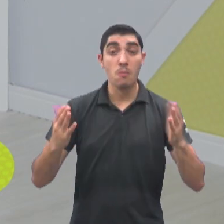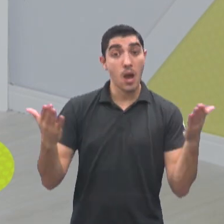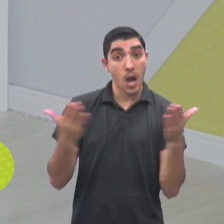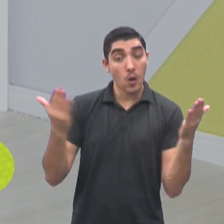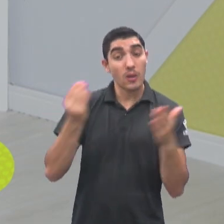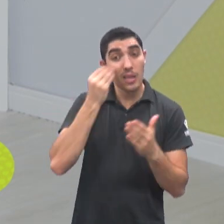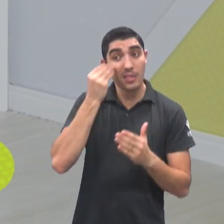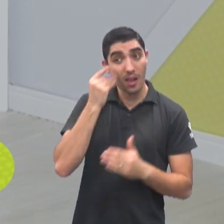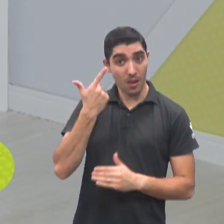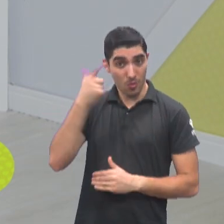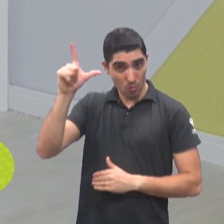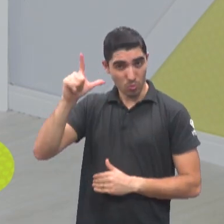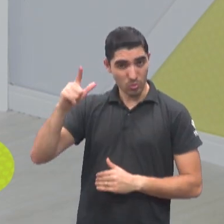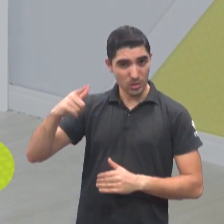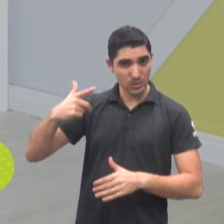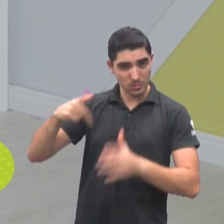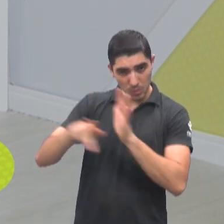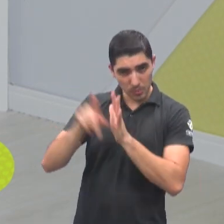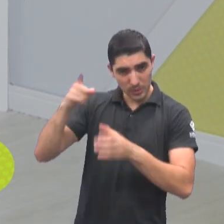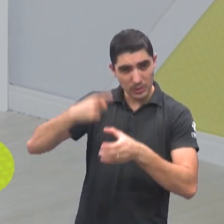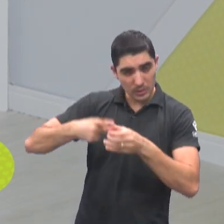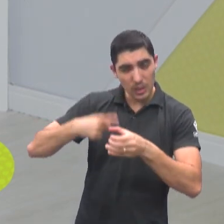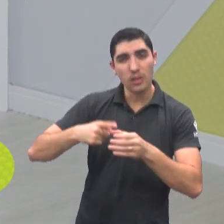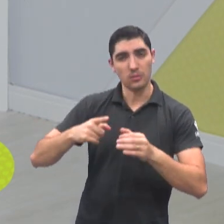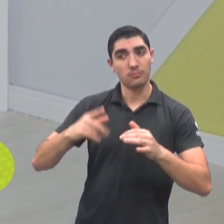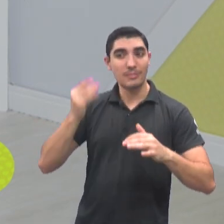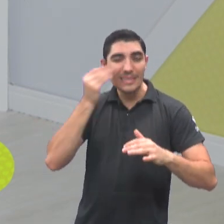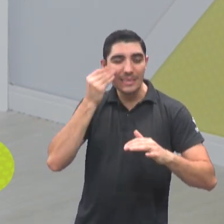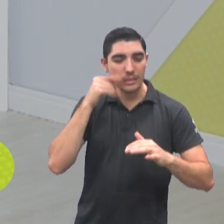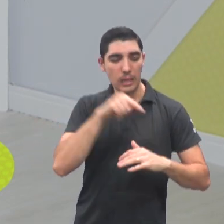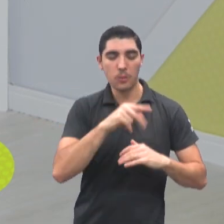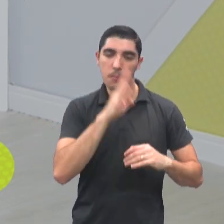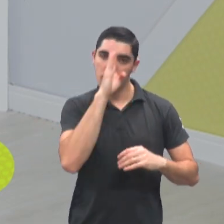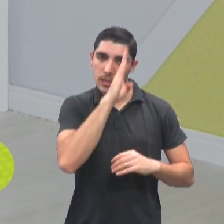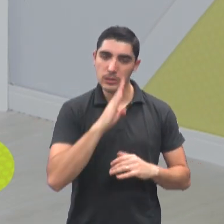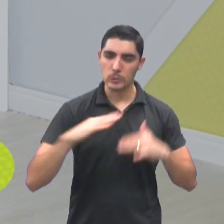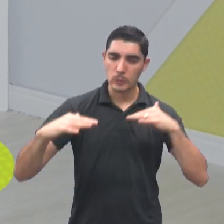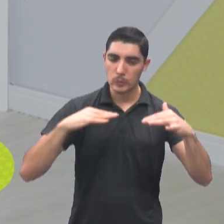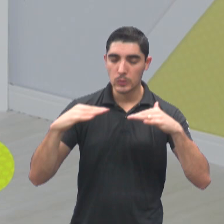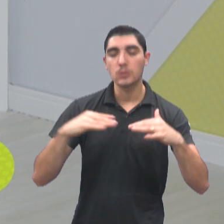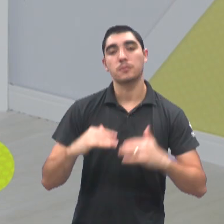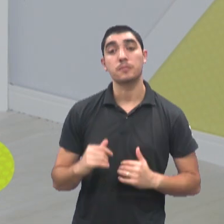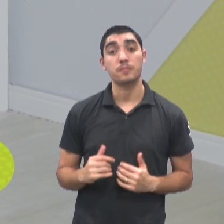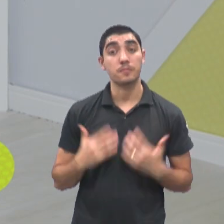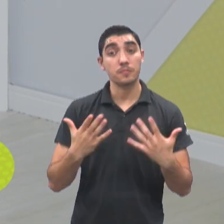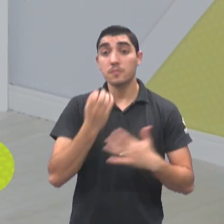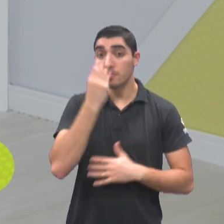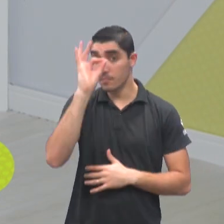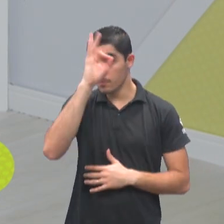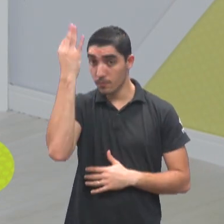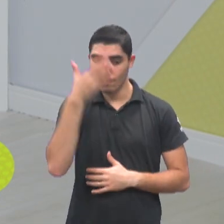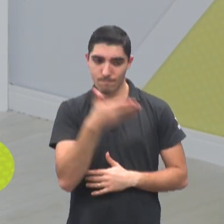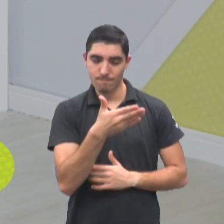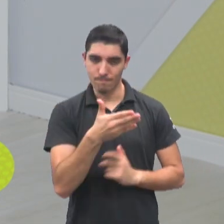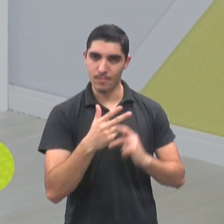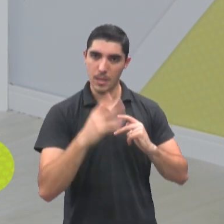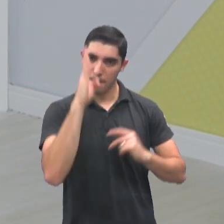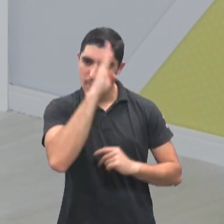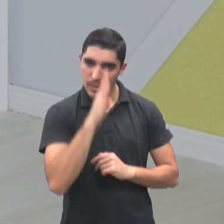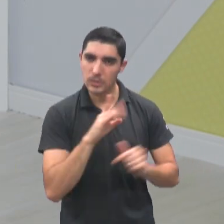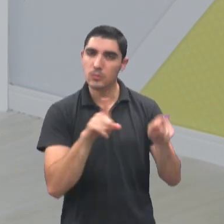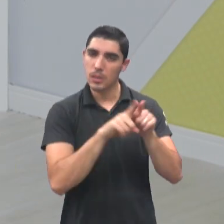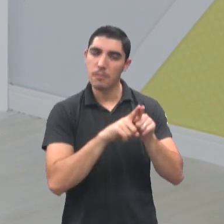Singapura para tentar ficar no top 8 e disputar com a elite do rugby mundial. Tá certo? Sucesso para as meninas e, claro, a gente traz informação aqui no Hora do